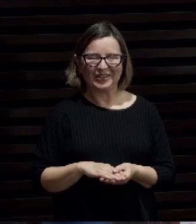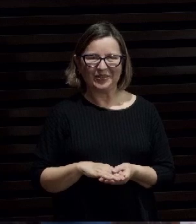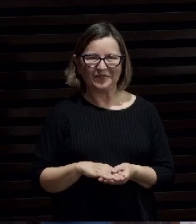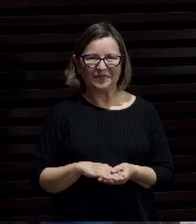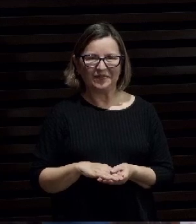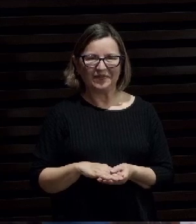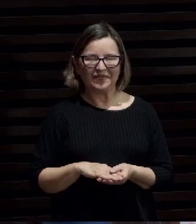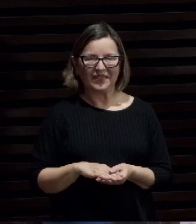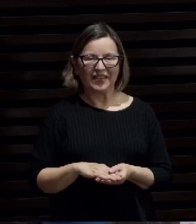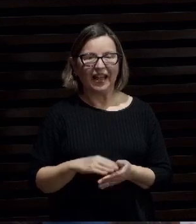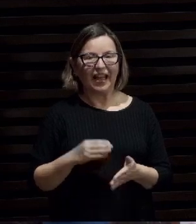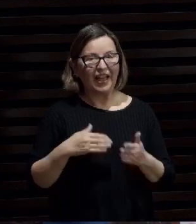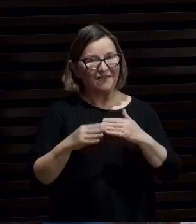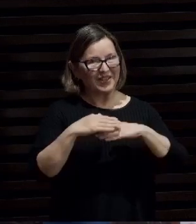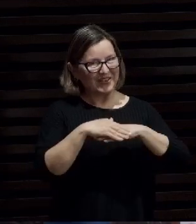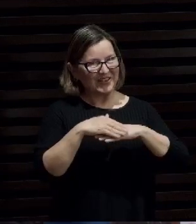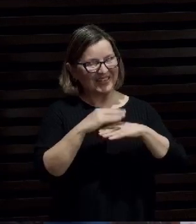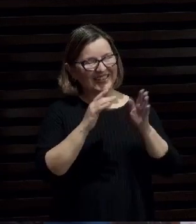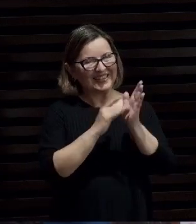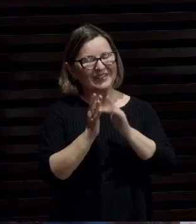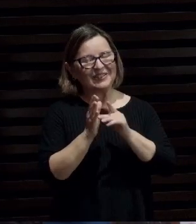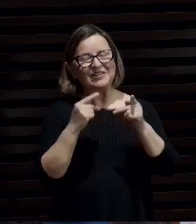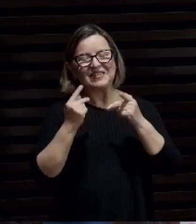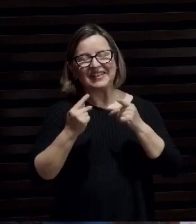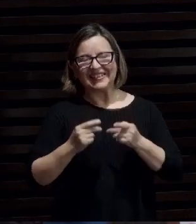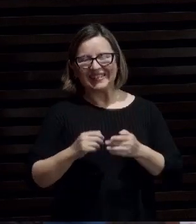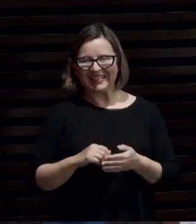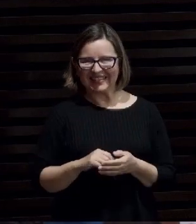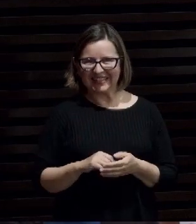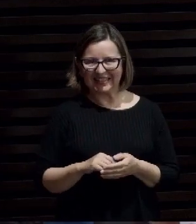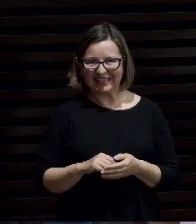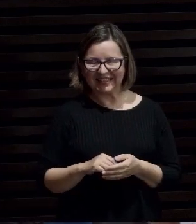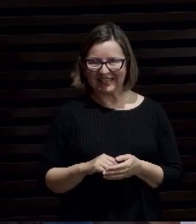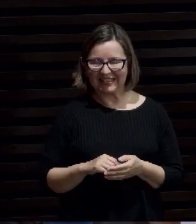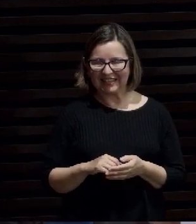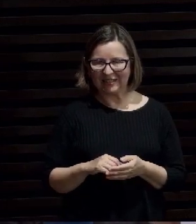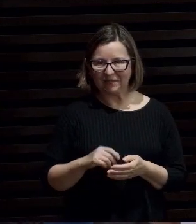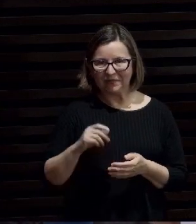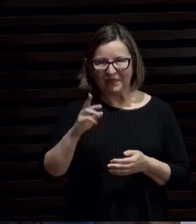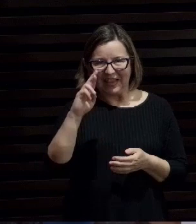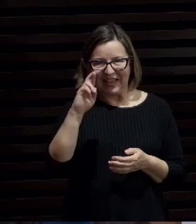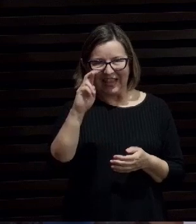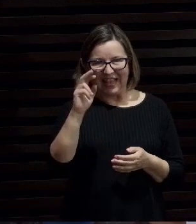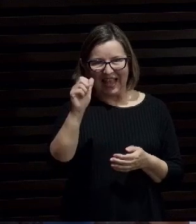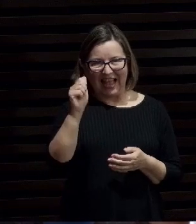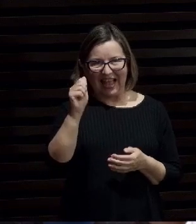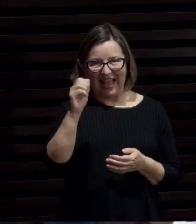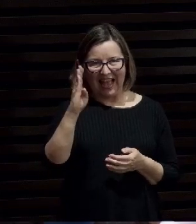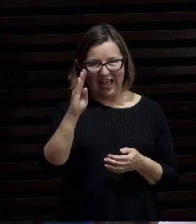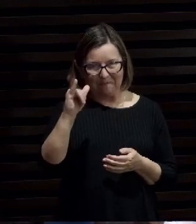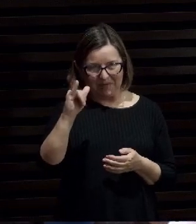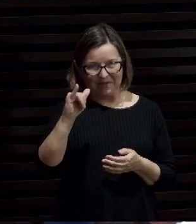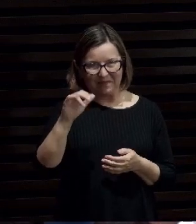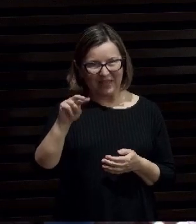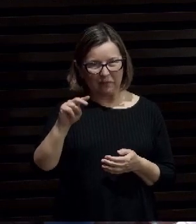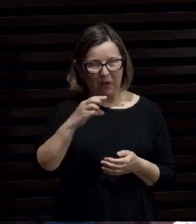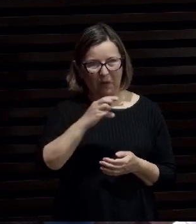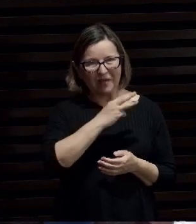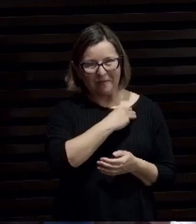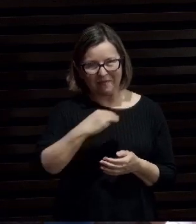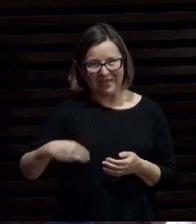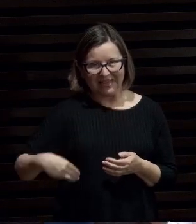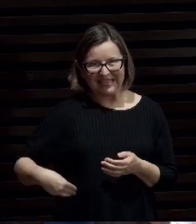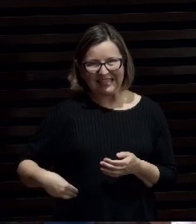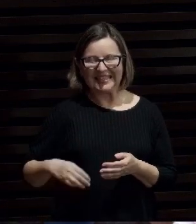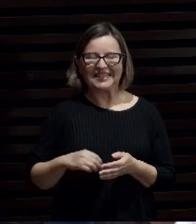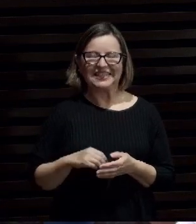Ele foi ter com Jesus e ele disse assim, Rabi é uma expressão para chamar de mestre, né? é um